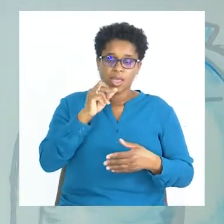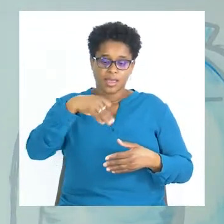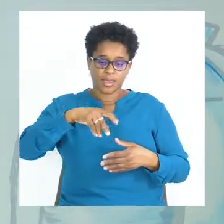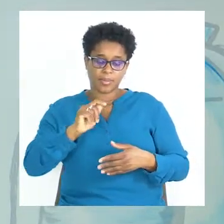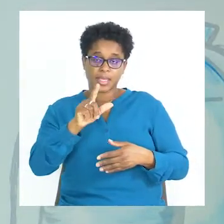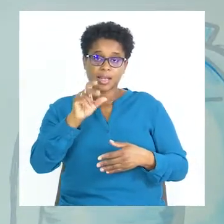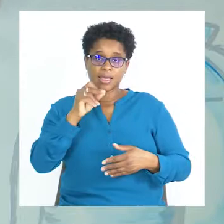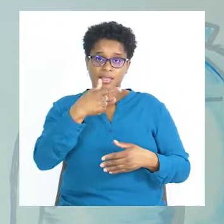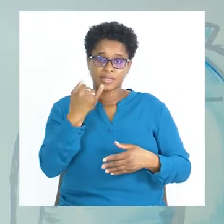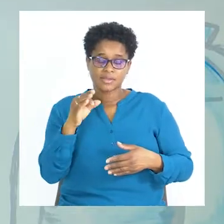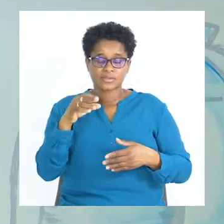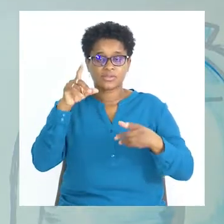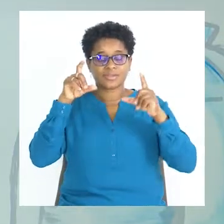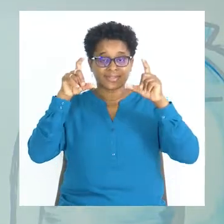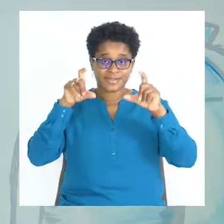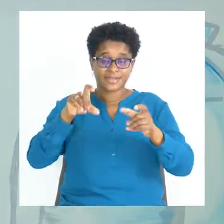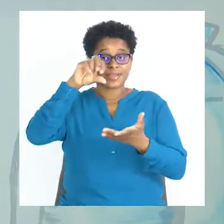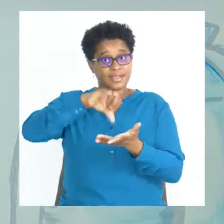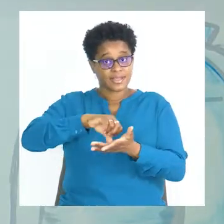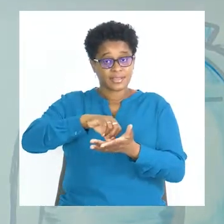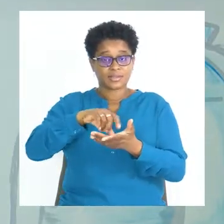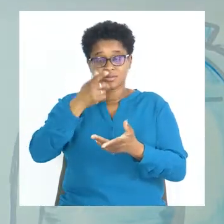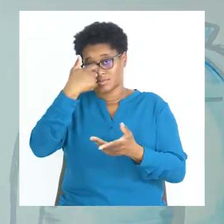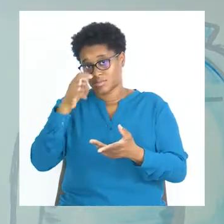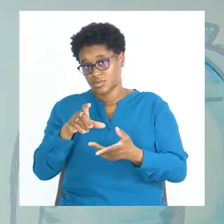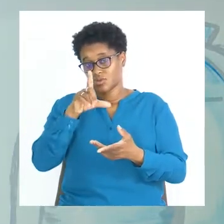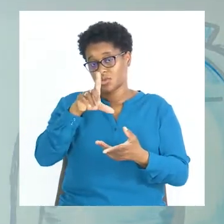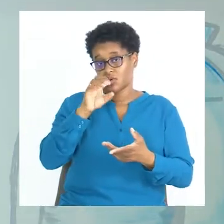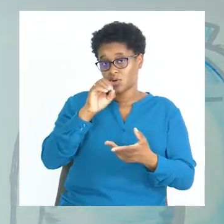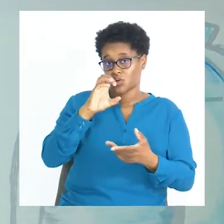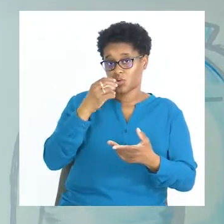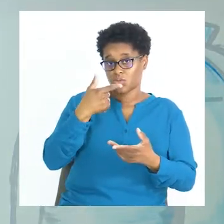Centraliza-se no alocutário ou, então, receptor.